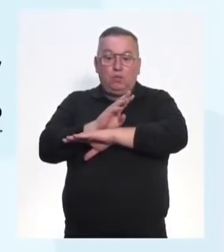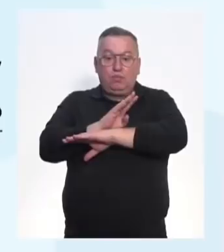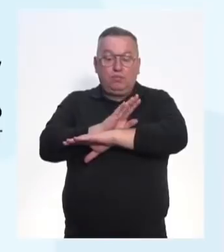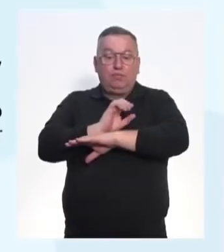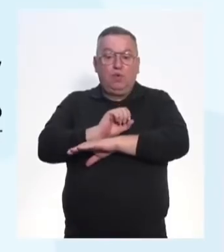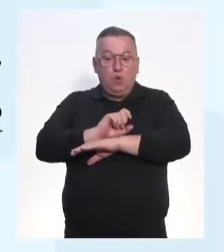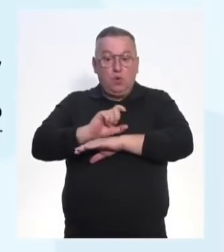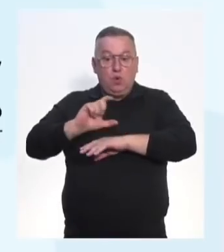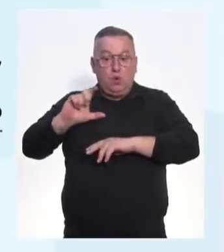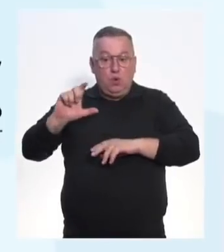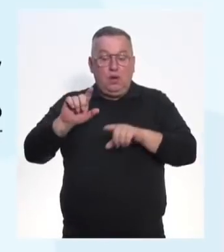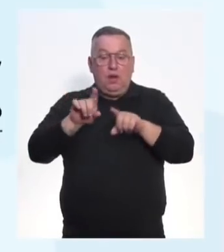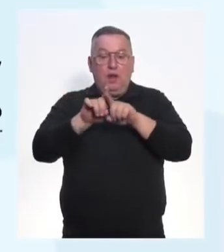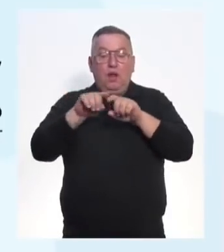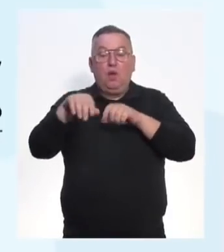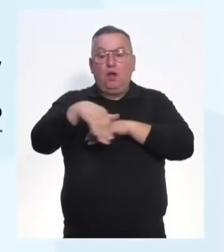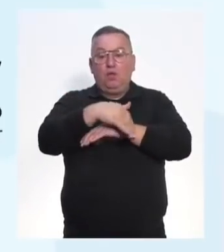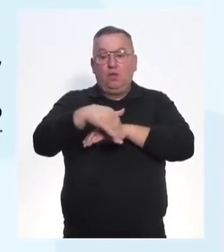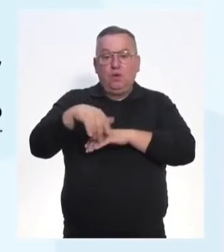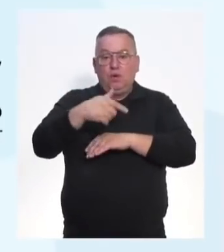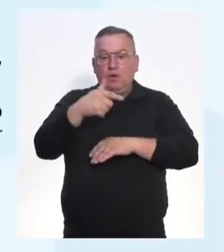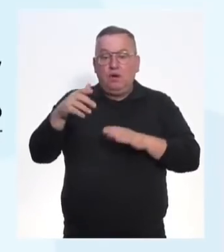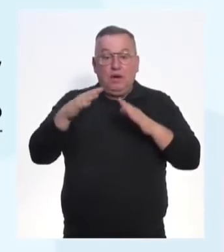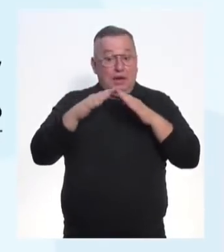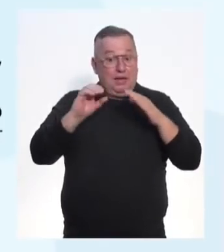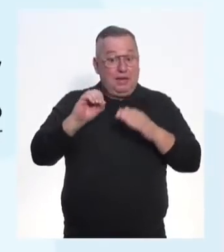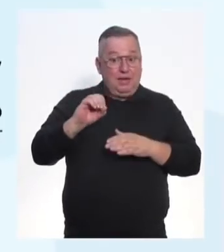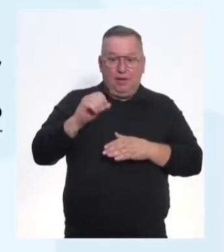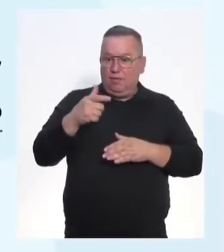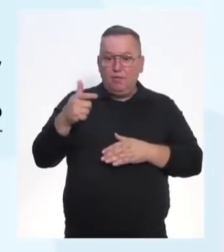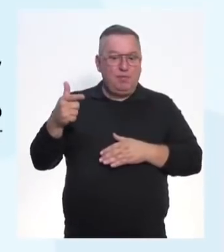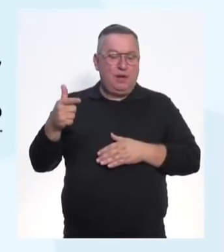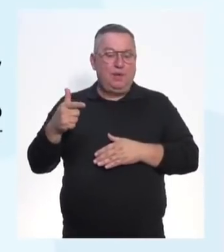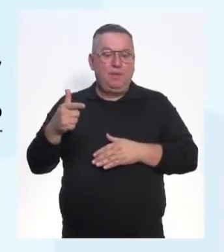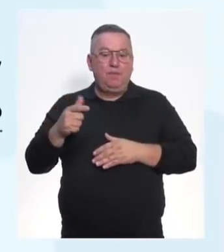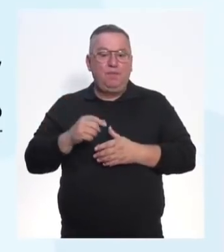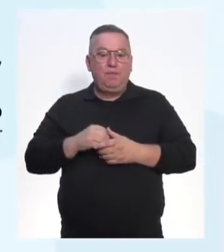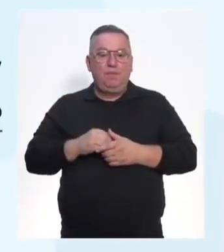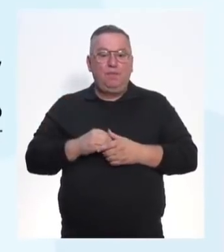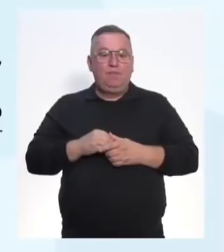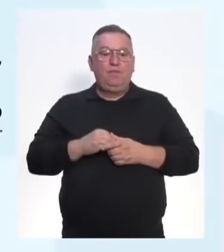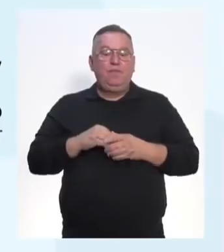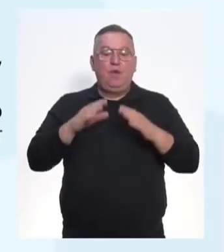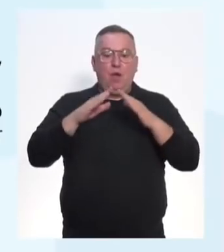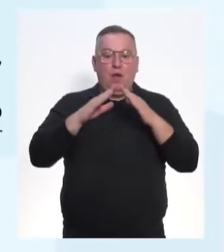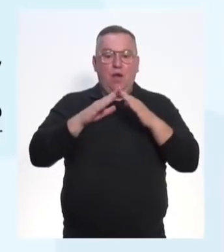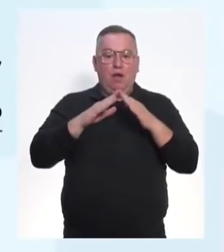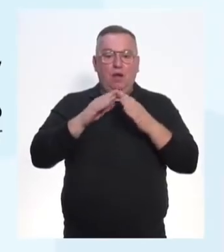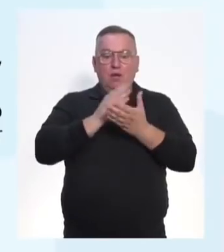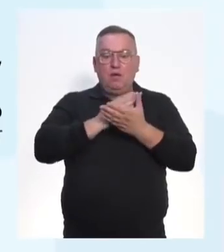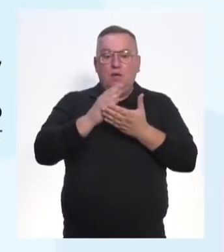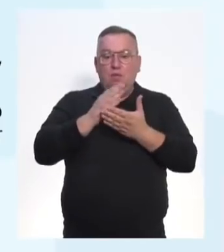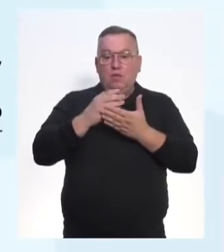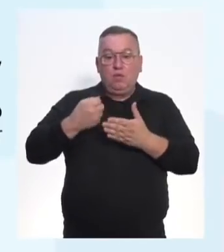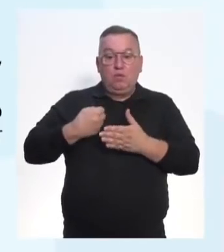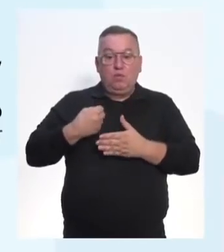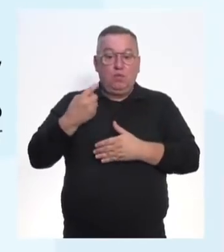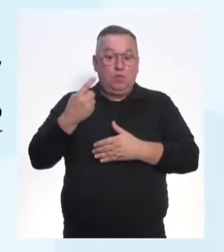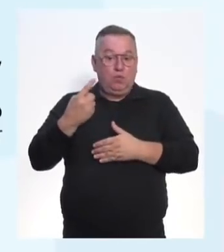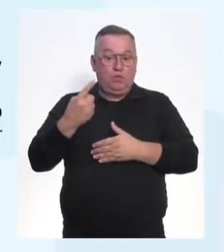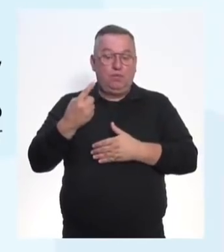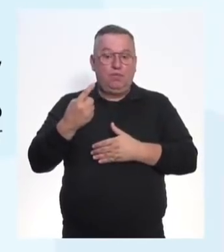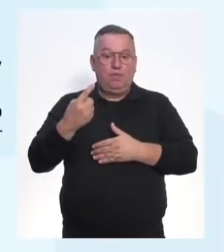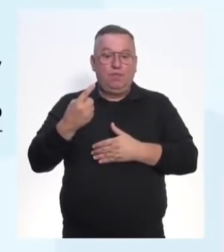crescendo. Geralmente as ruas, né, não tem casa 0, né? Não. Então a casa geralmente aí, vamos dizer, começa pela casa